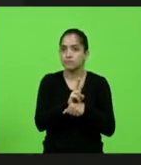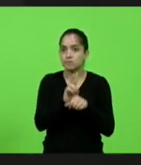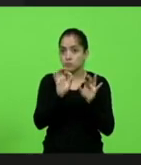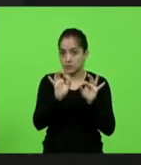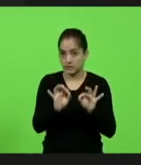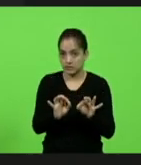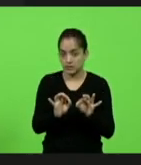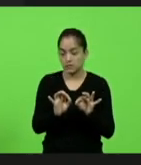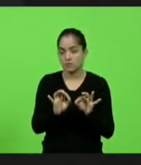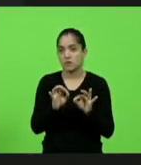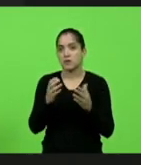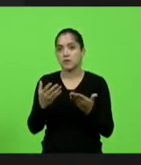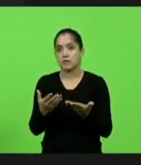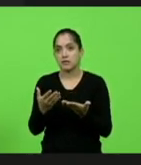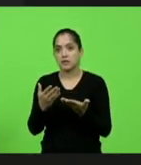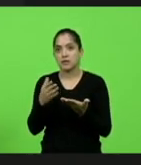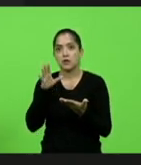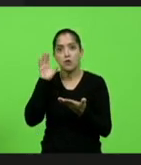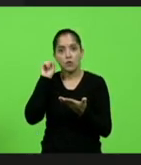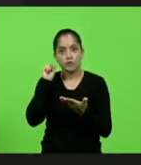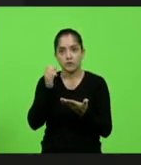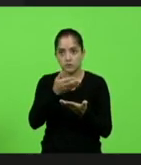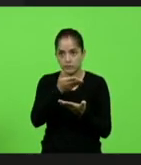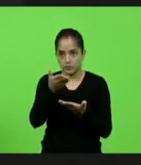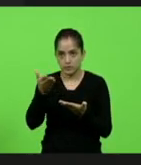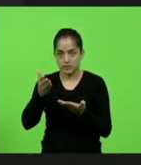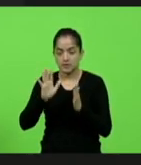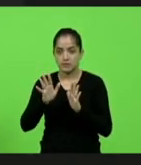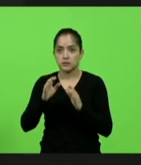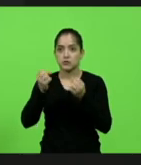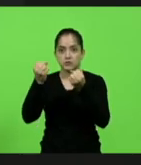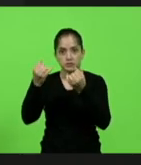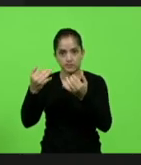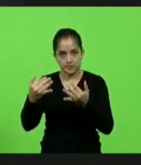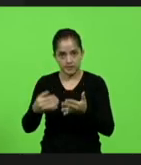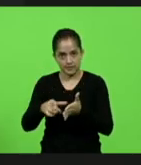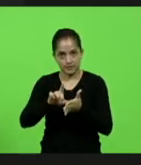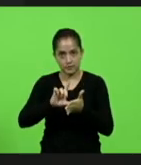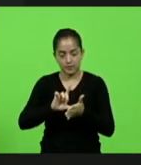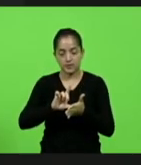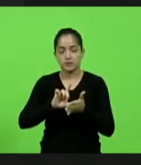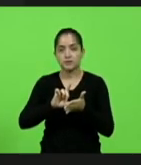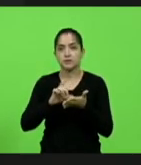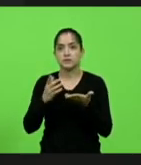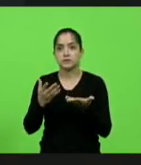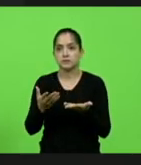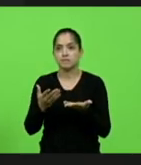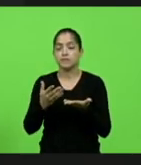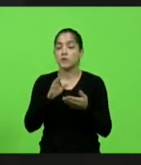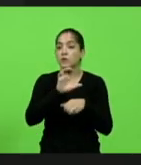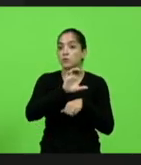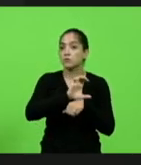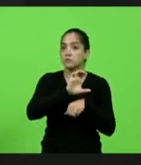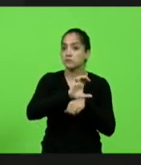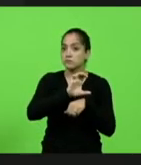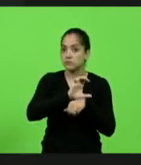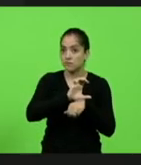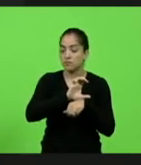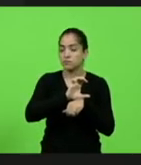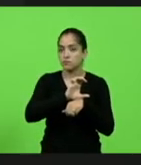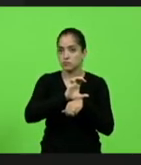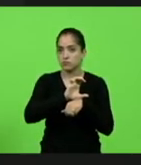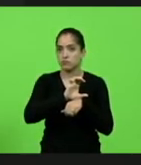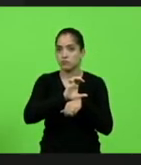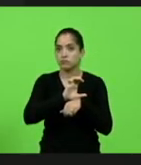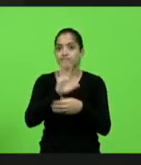Ouvindo atentamente aos senhores que já se pronunciaram, me parece que o Estado ele deve entrar em